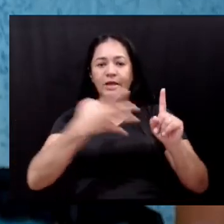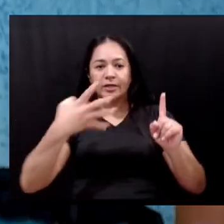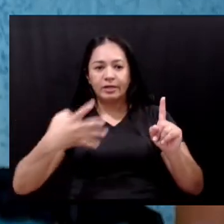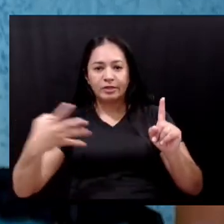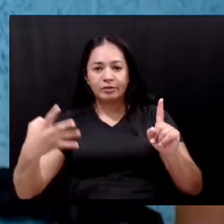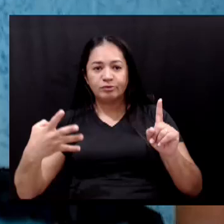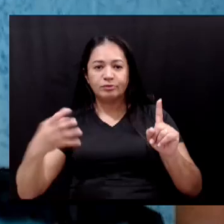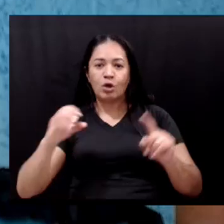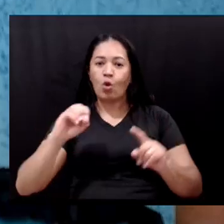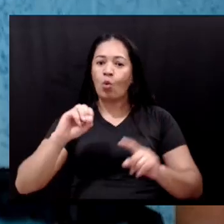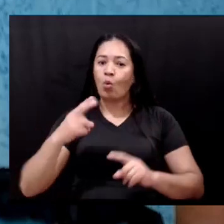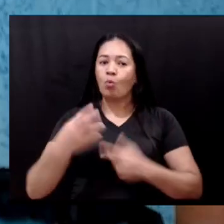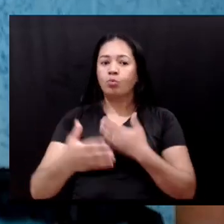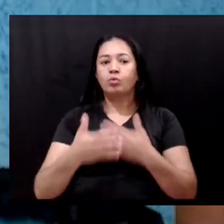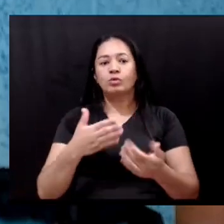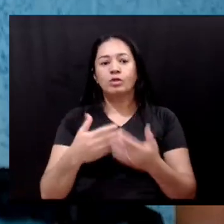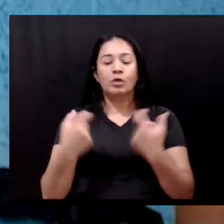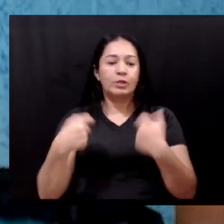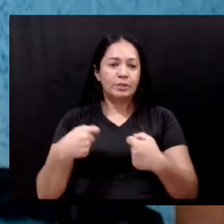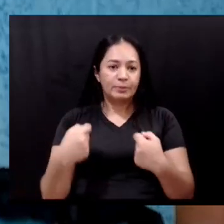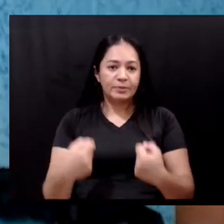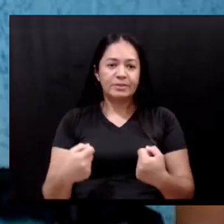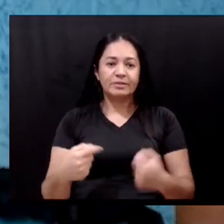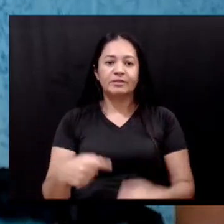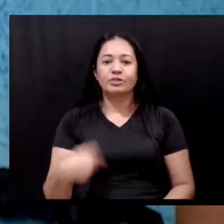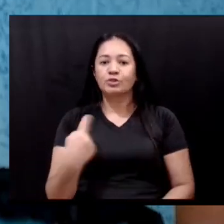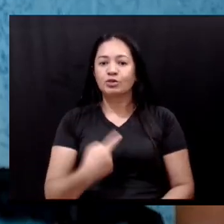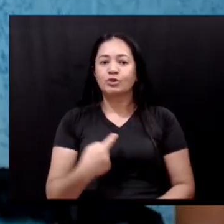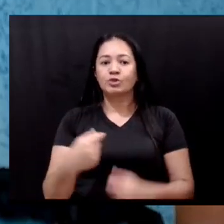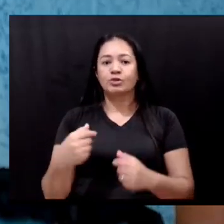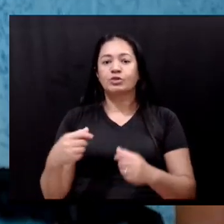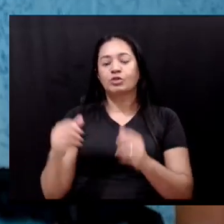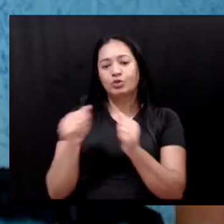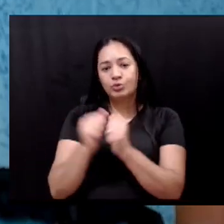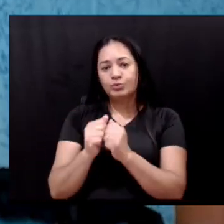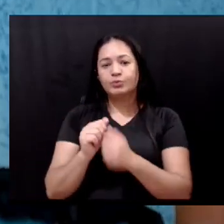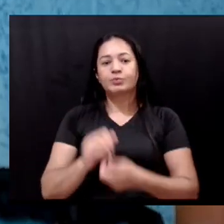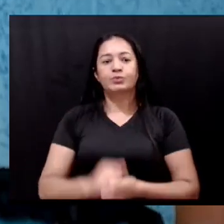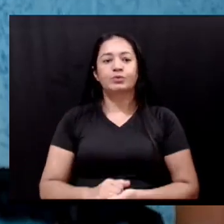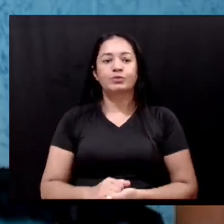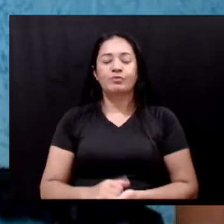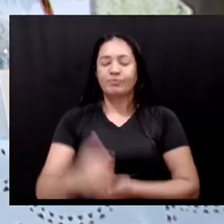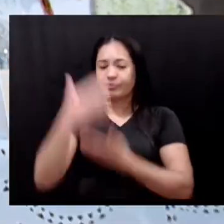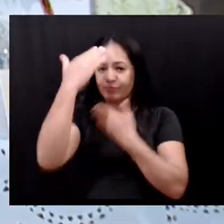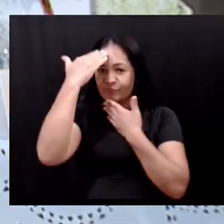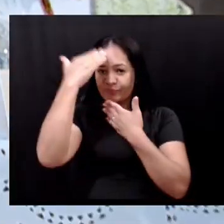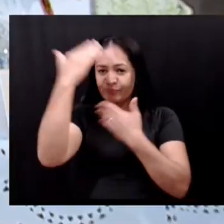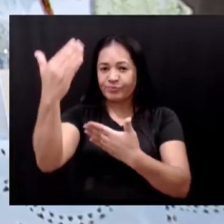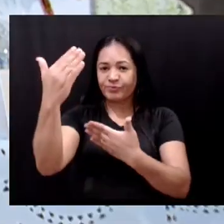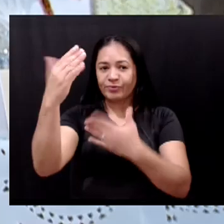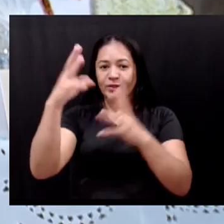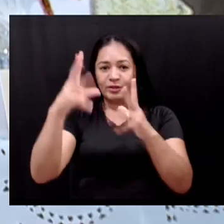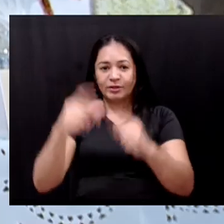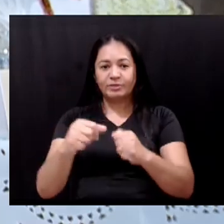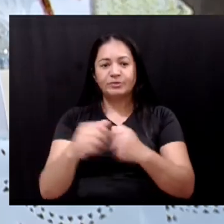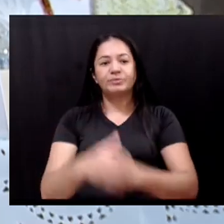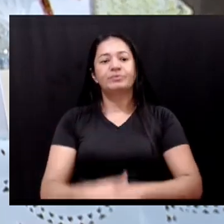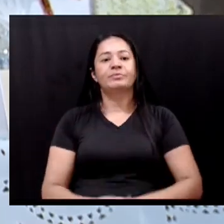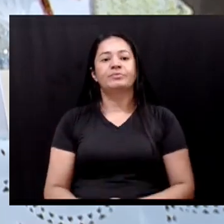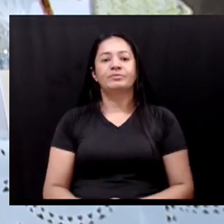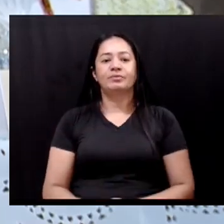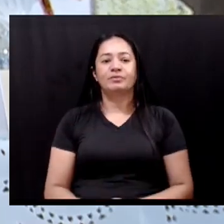que precise para a gente estar no meio disso. Meu muito obrigado a todos. O deputado